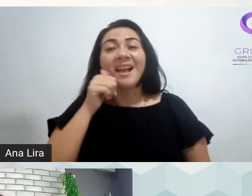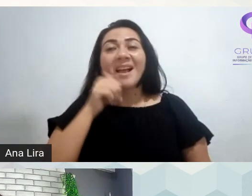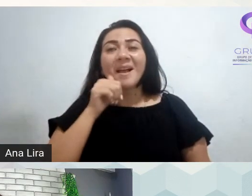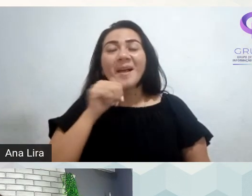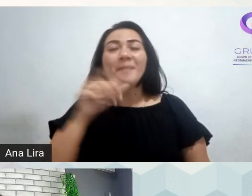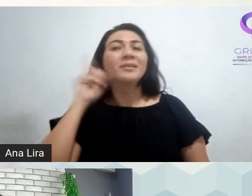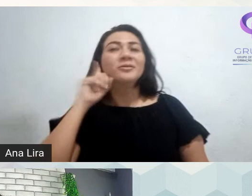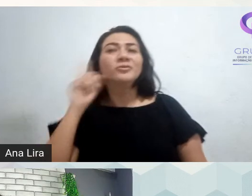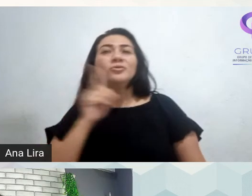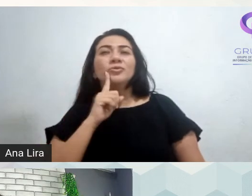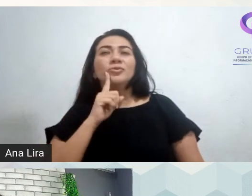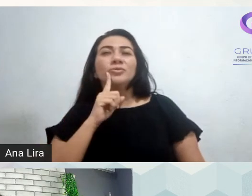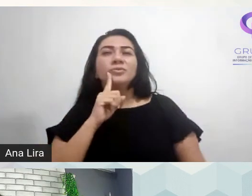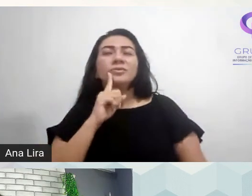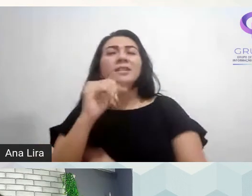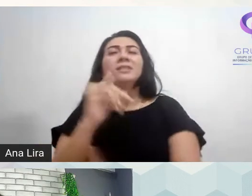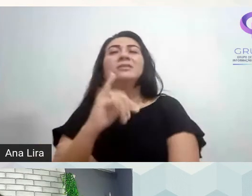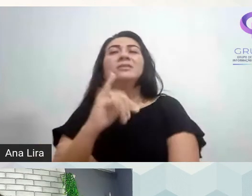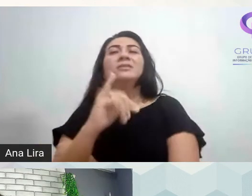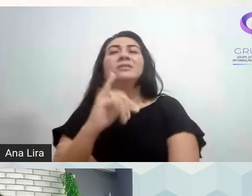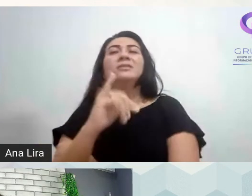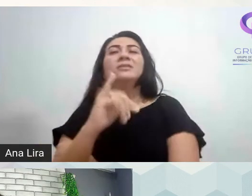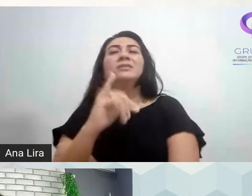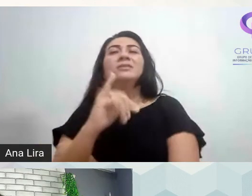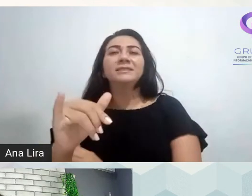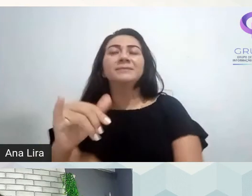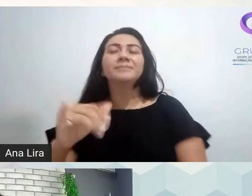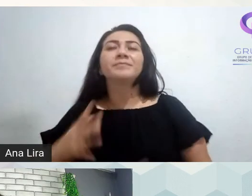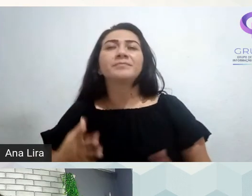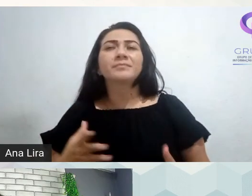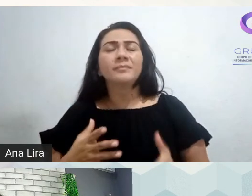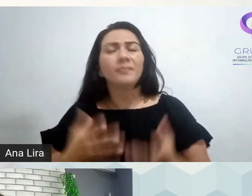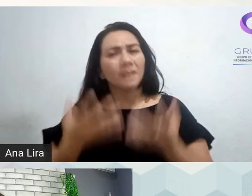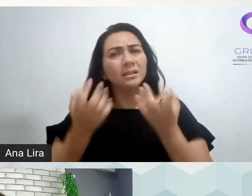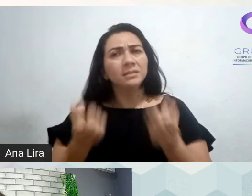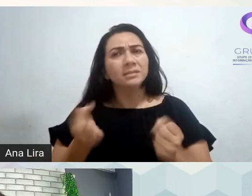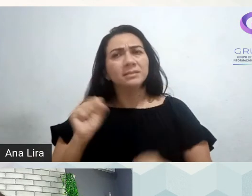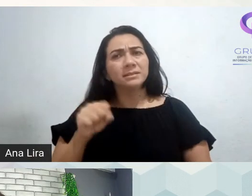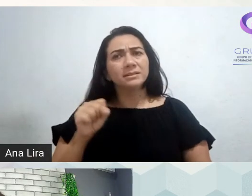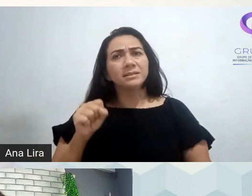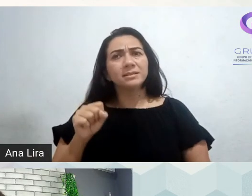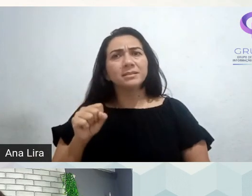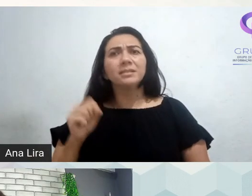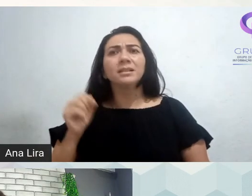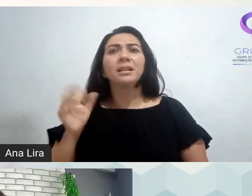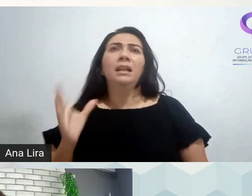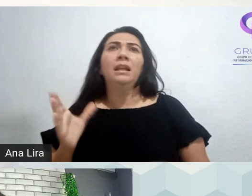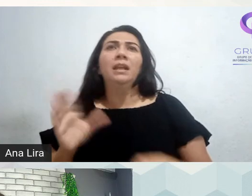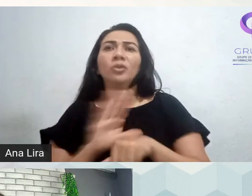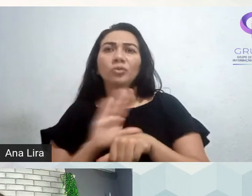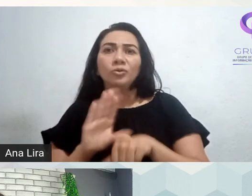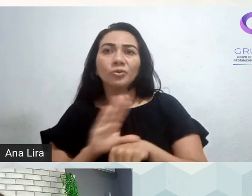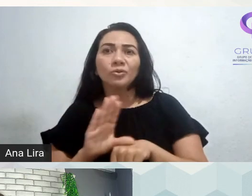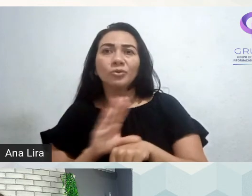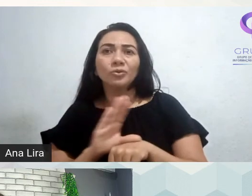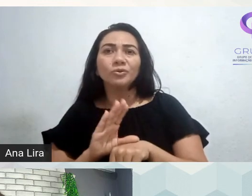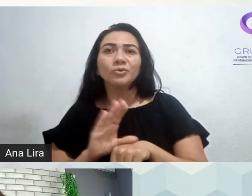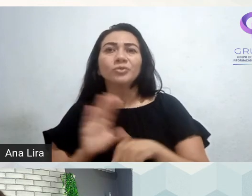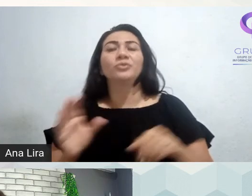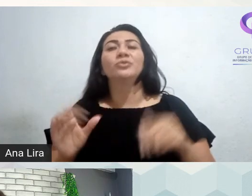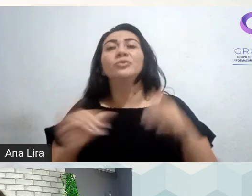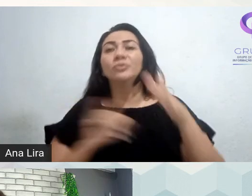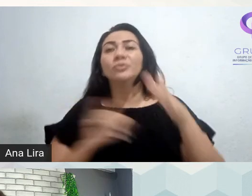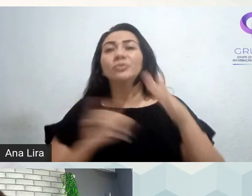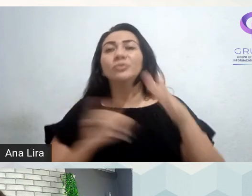E ela recebeu o convite pelo filho que faz aula no Circo Escola, e